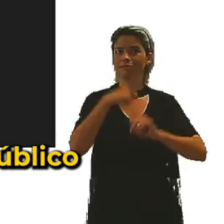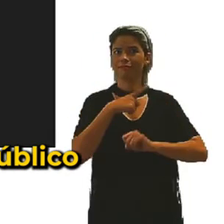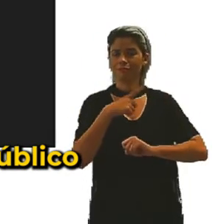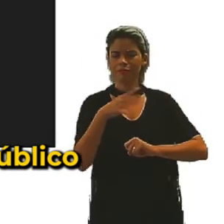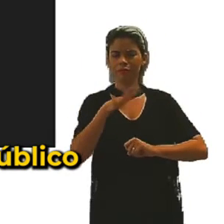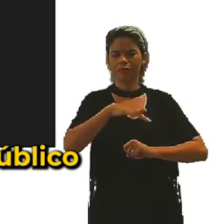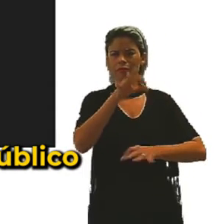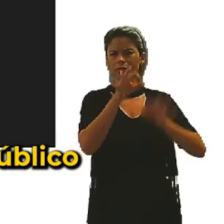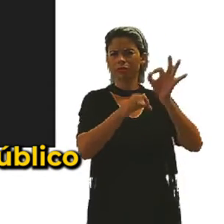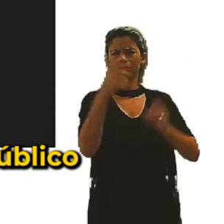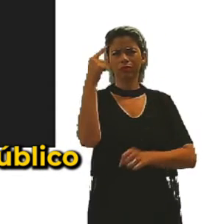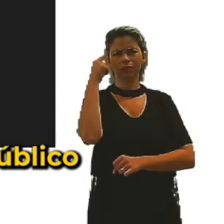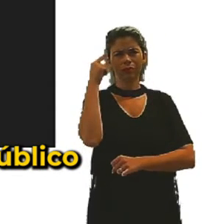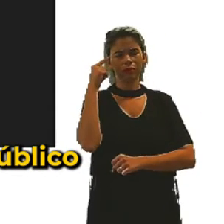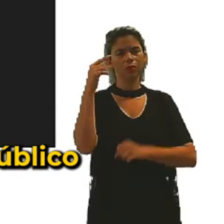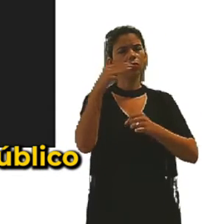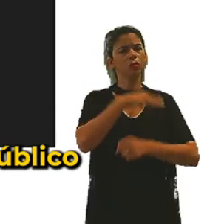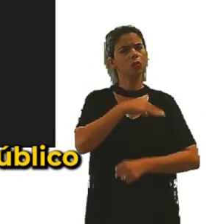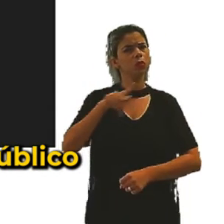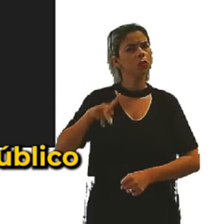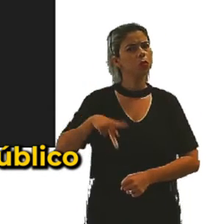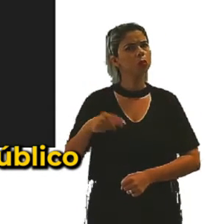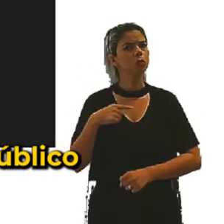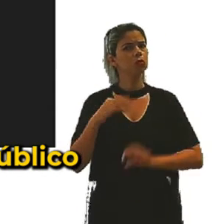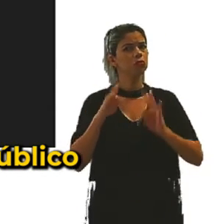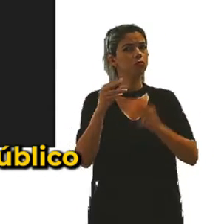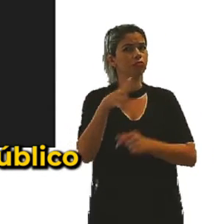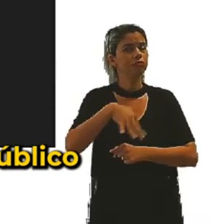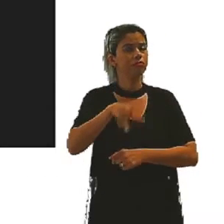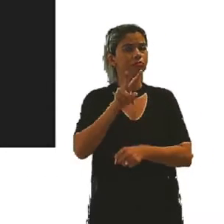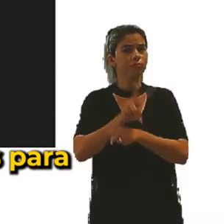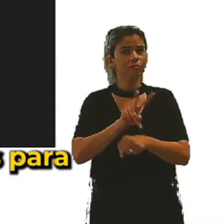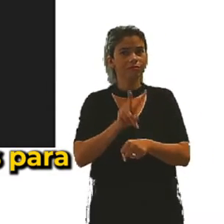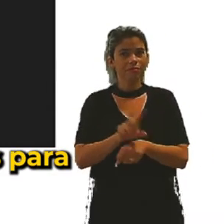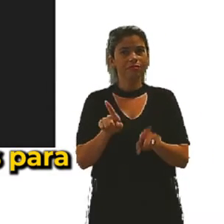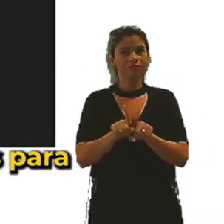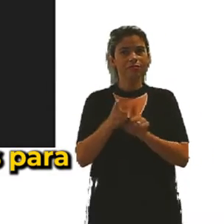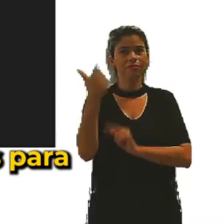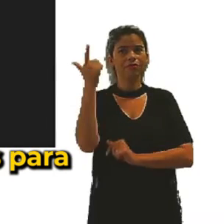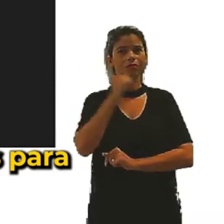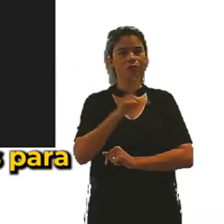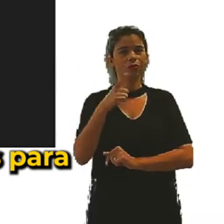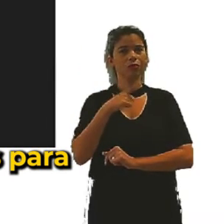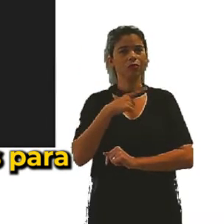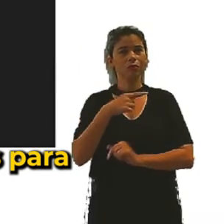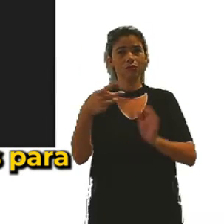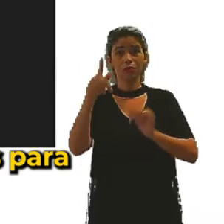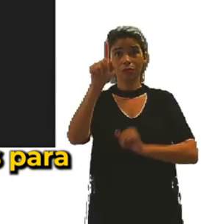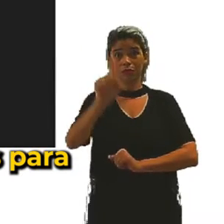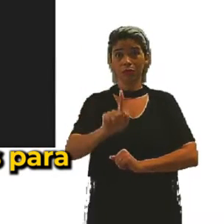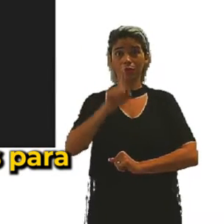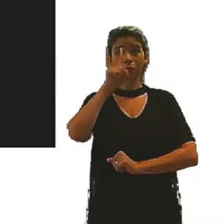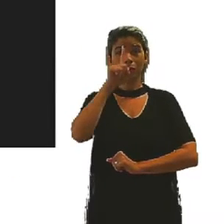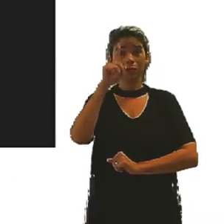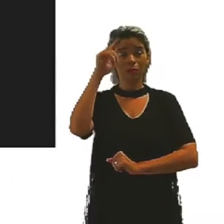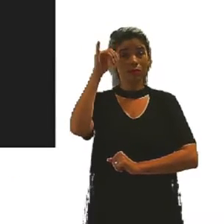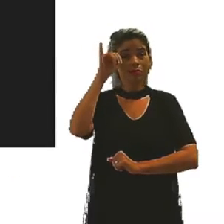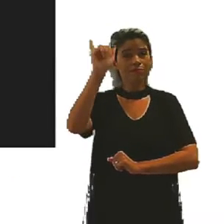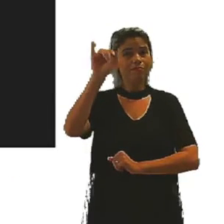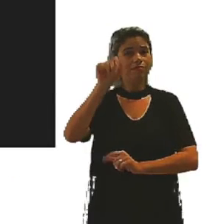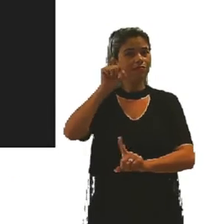o Poder Judiciário, que o Ministério Público e toda a rede de proteção vai conseguir fazer essa gestão dos riscos para evitar um